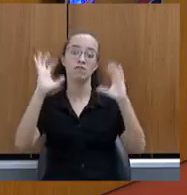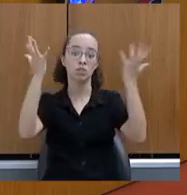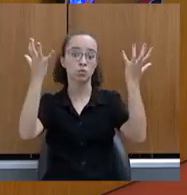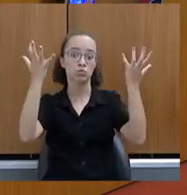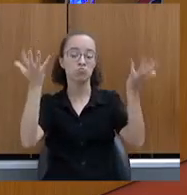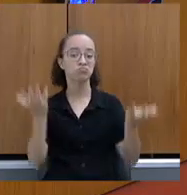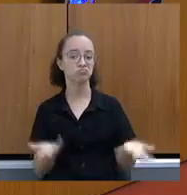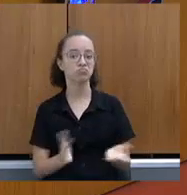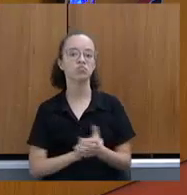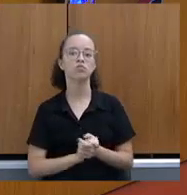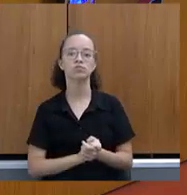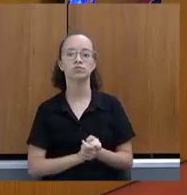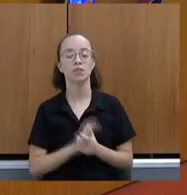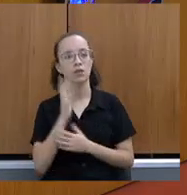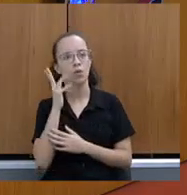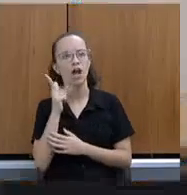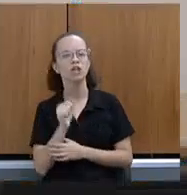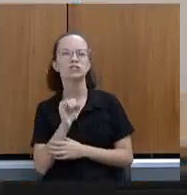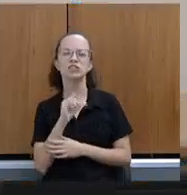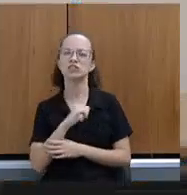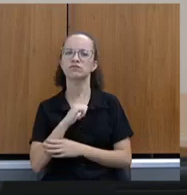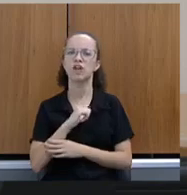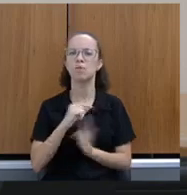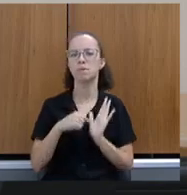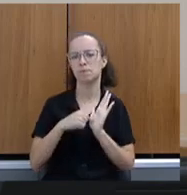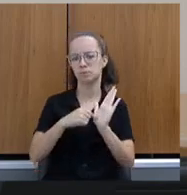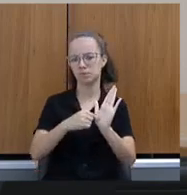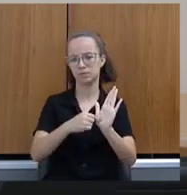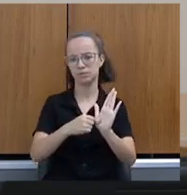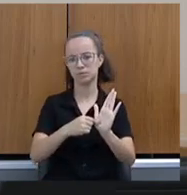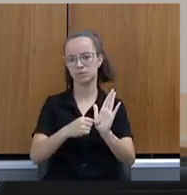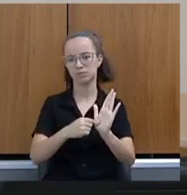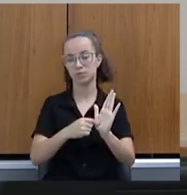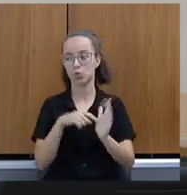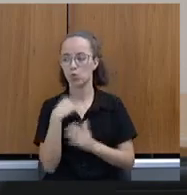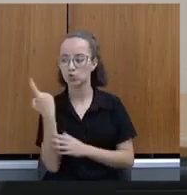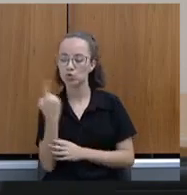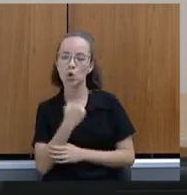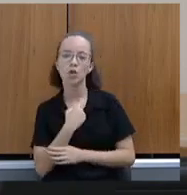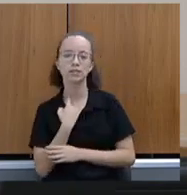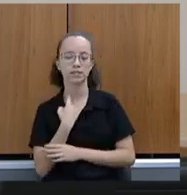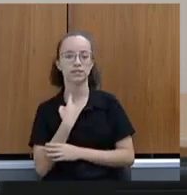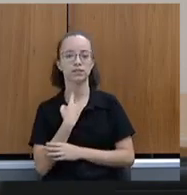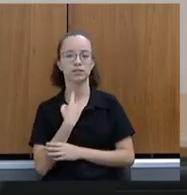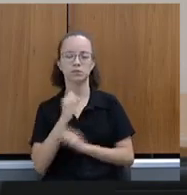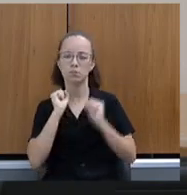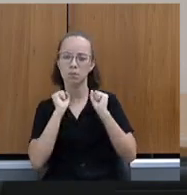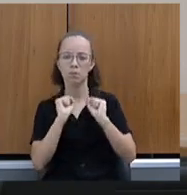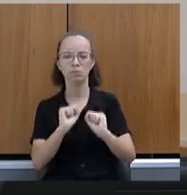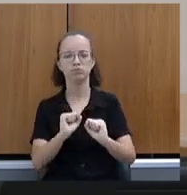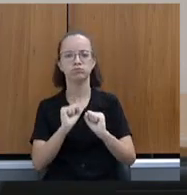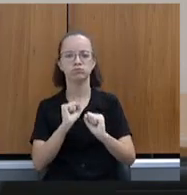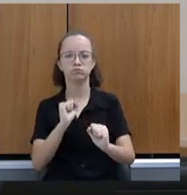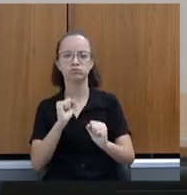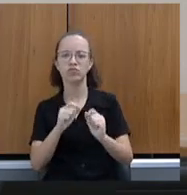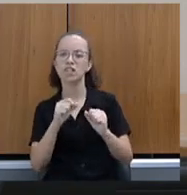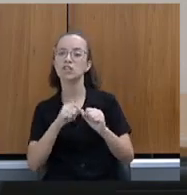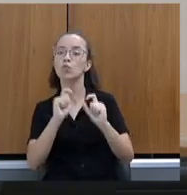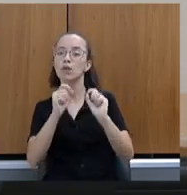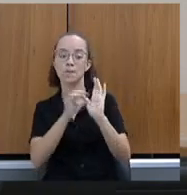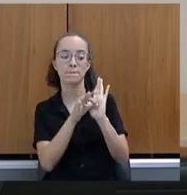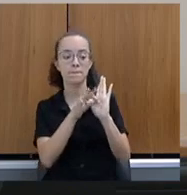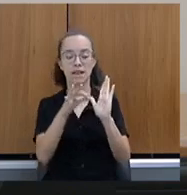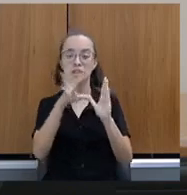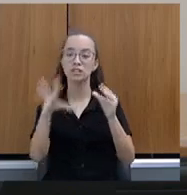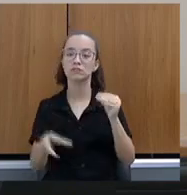não é eu acho que se tiver uma apresentação onde nós parlamentares possamos fazer a indicação de